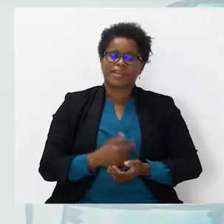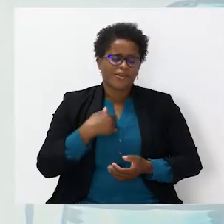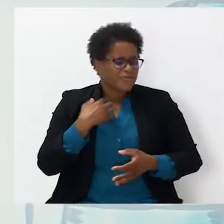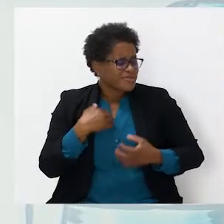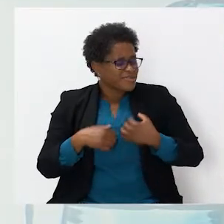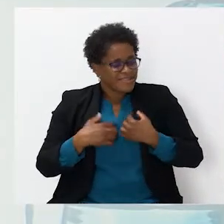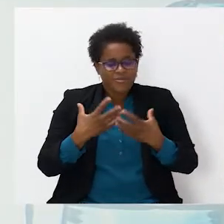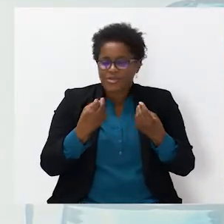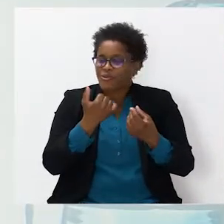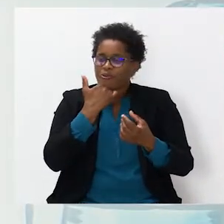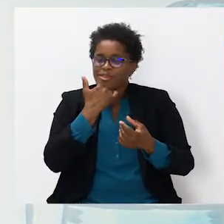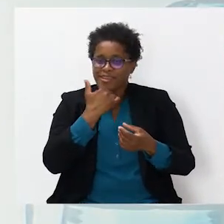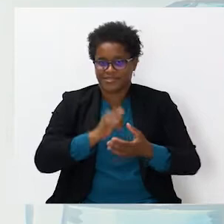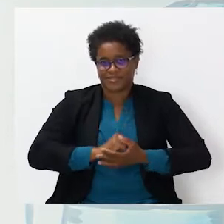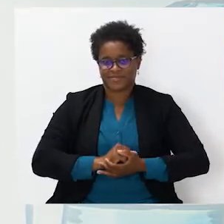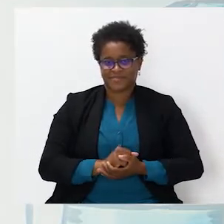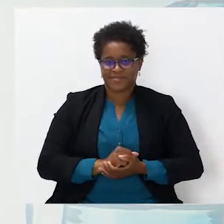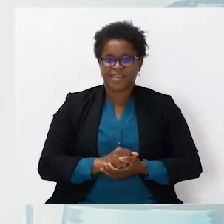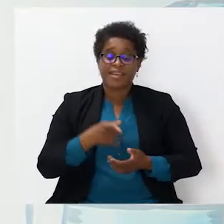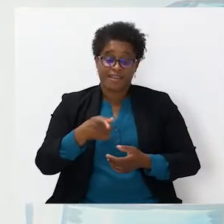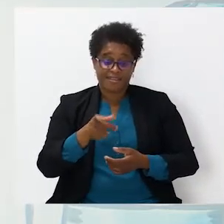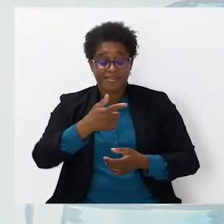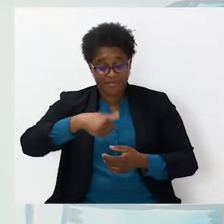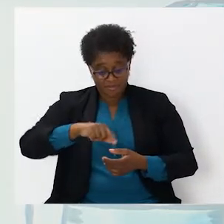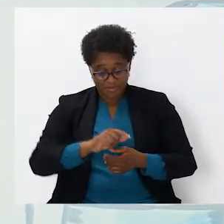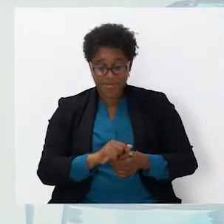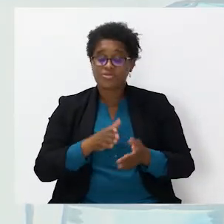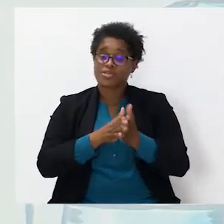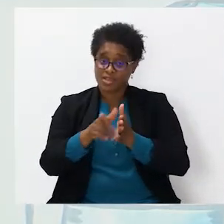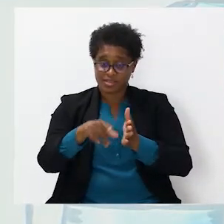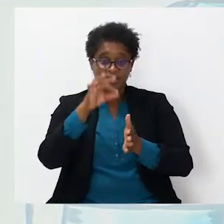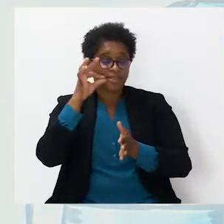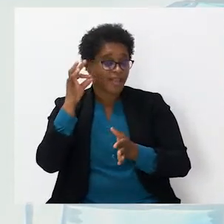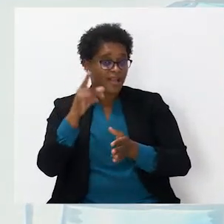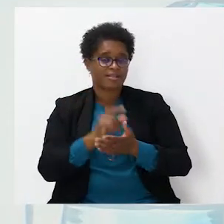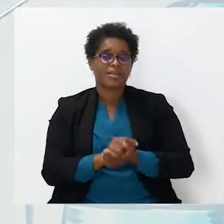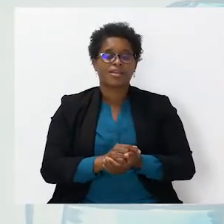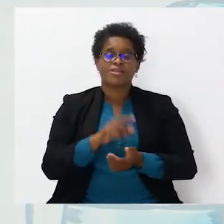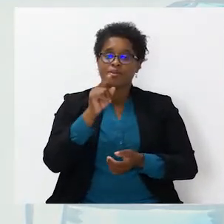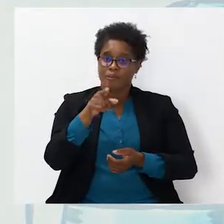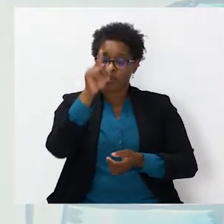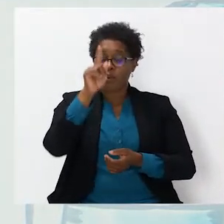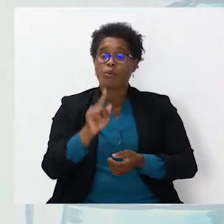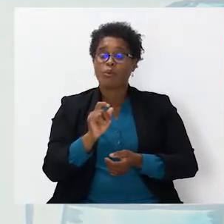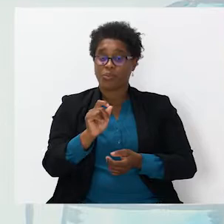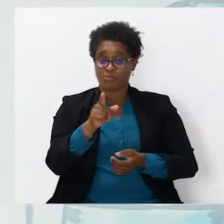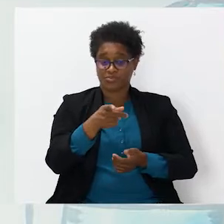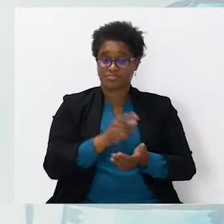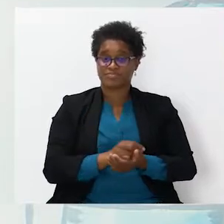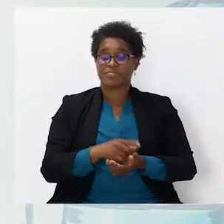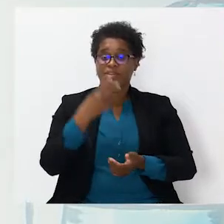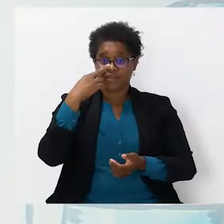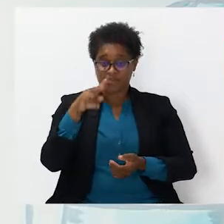Sinto-me tão contente. Aqui nós usamos este sinal de pontuação que temos aqui.